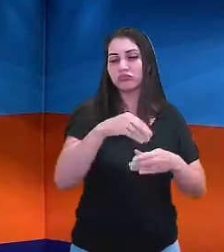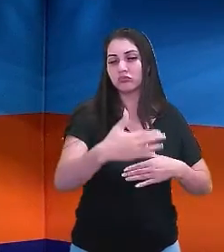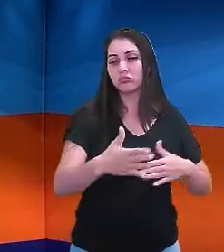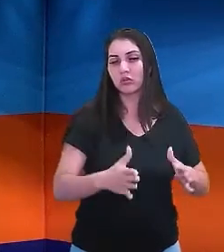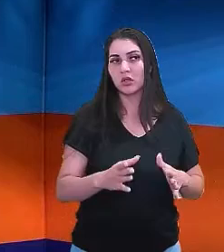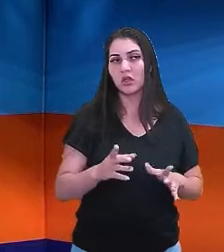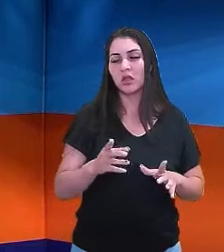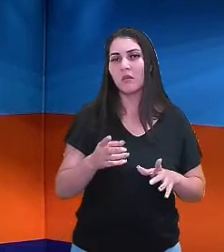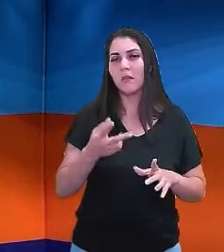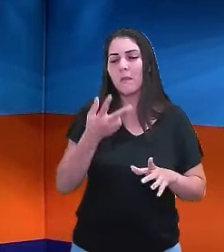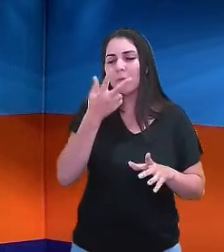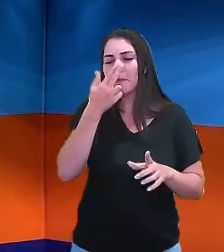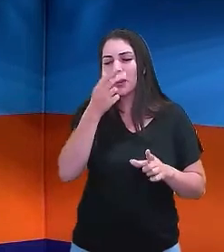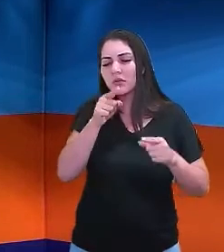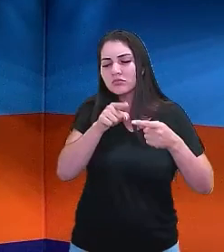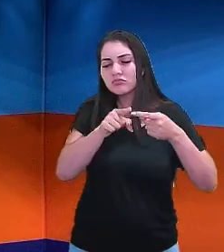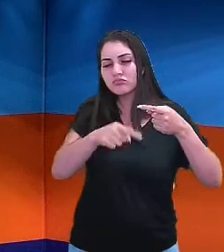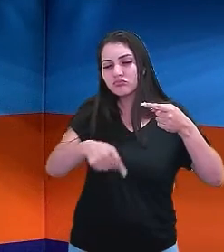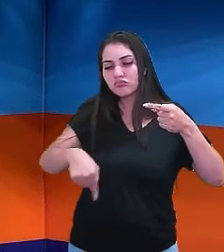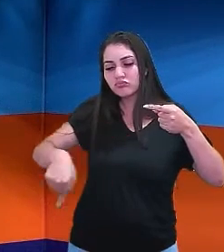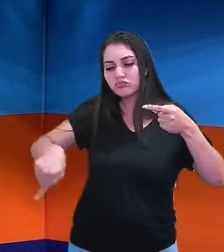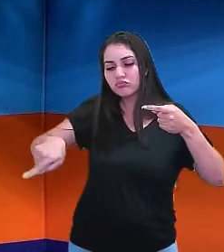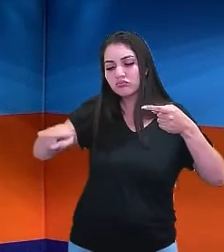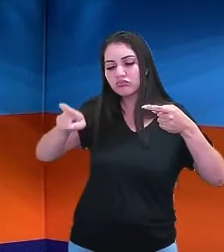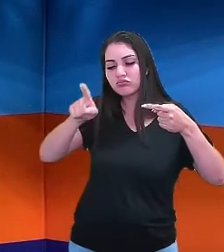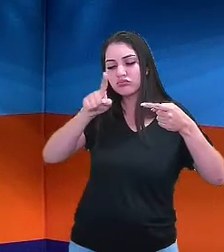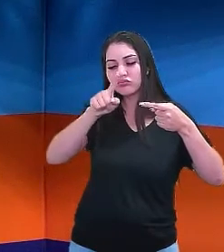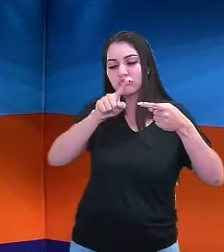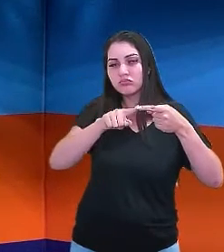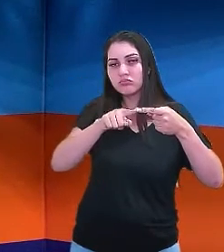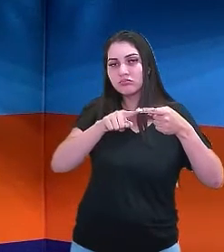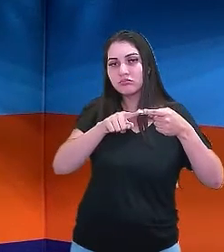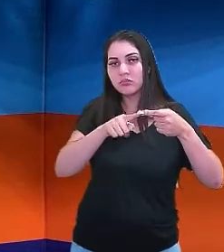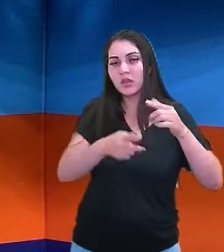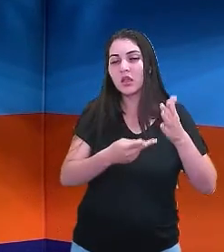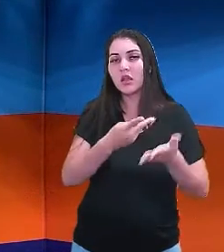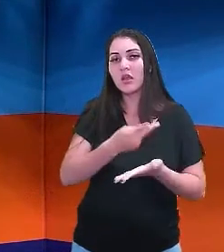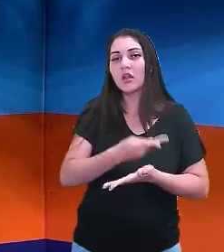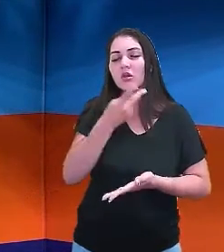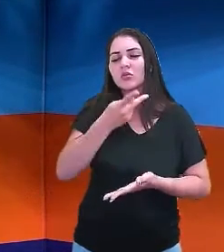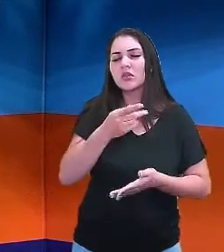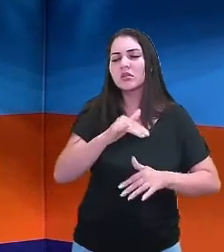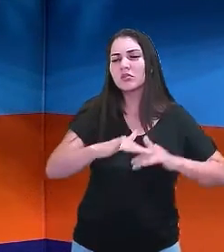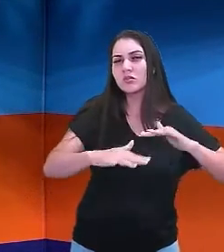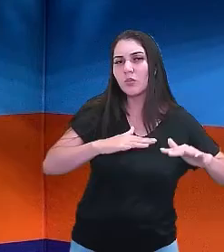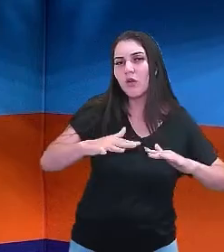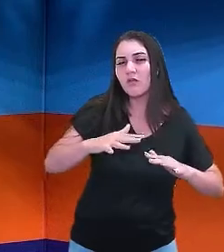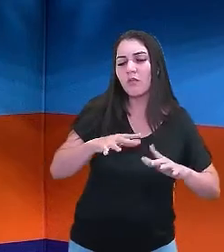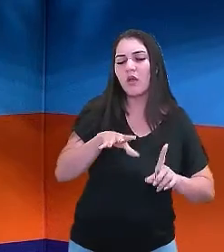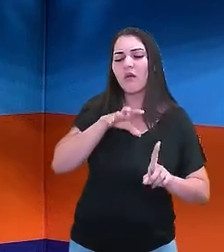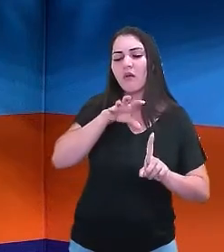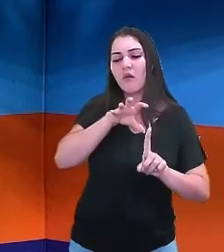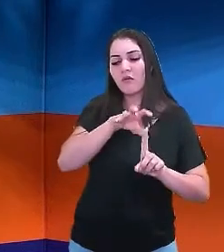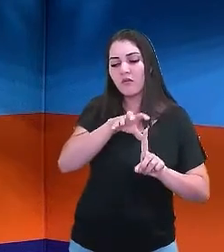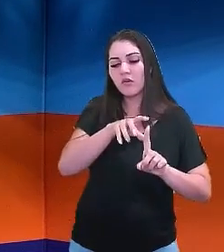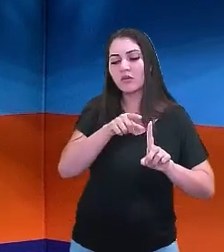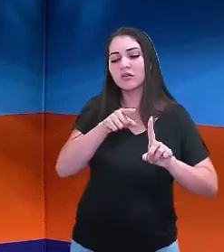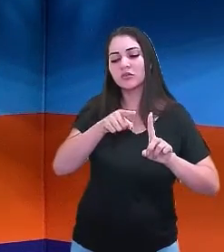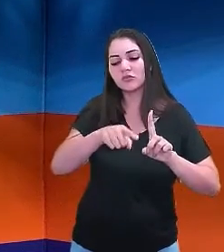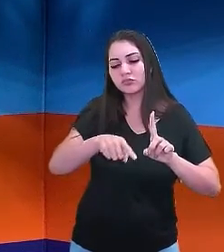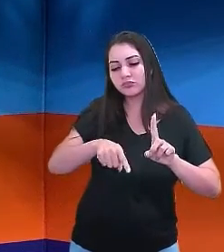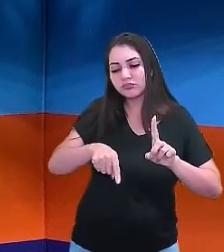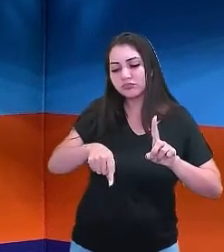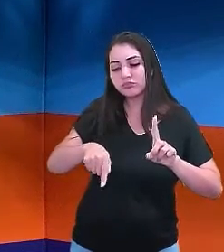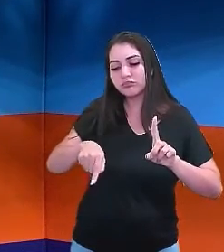ó. Ela vai... Acontece um movimento e ele vai influenciar muito tempo depois,